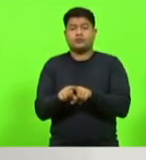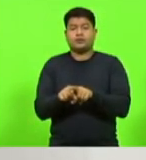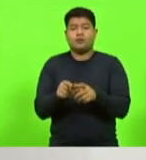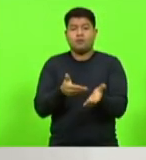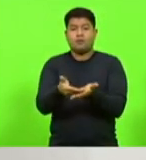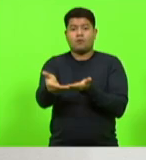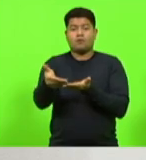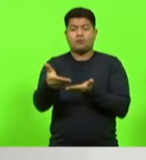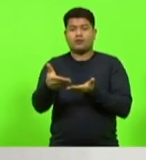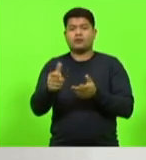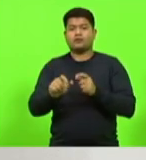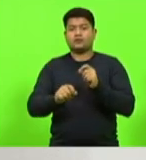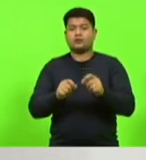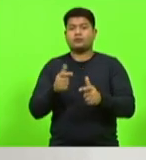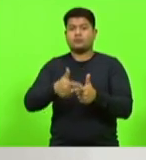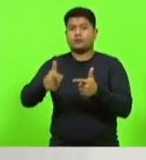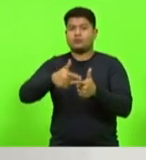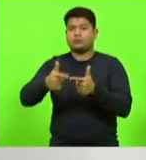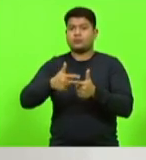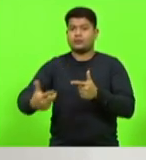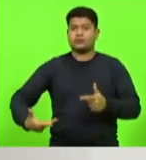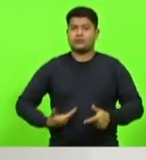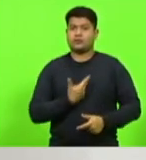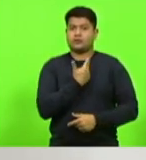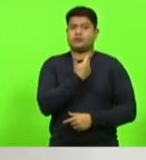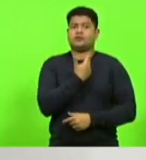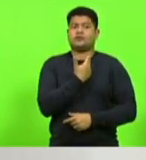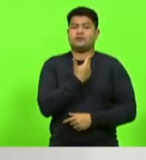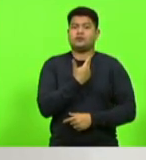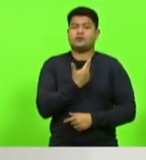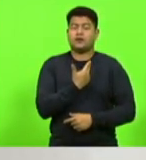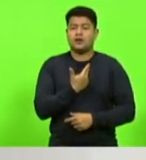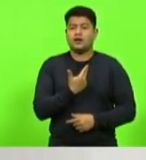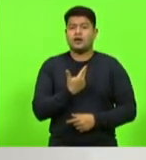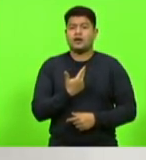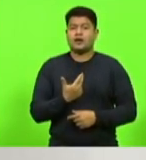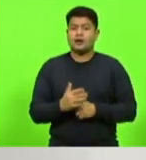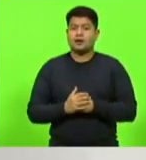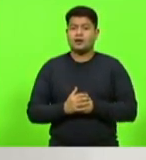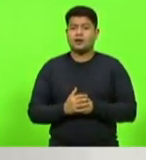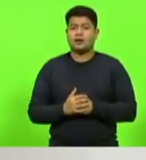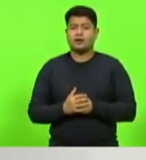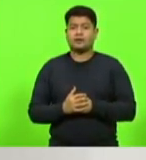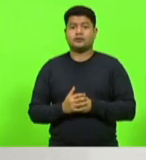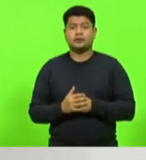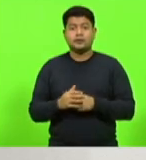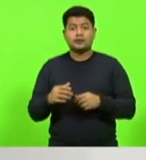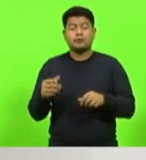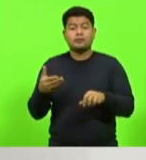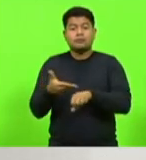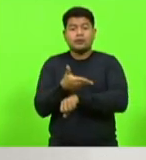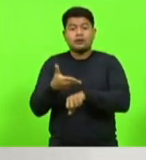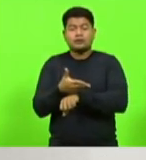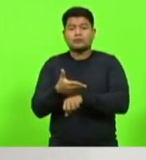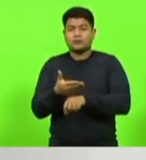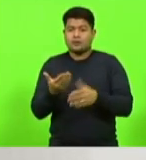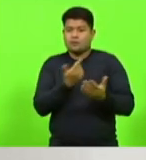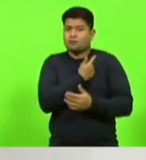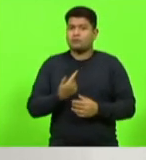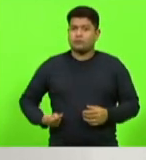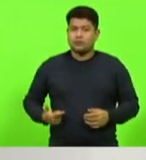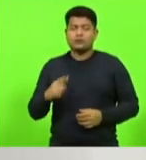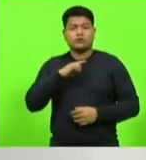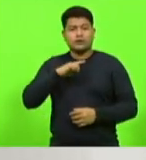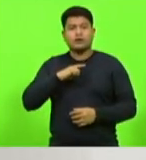cirurgias eletivas. O governo tem feito a sua parte, nós temos participado do grupo de trabalho e temos